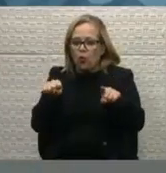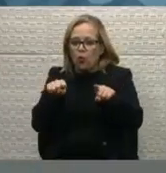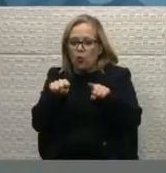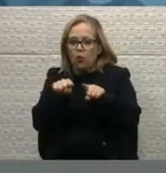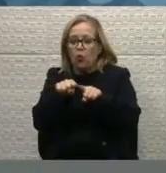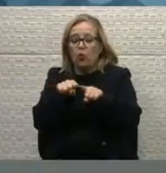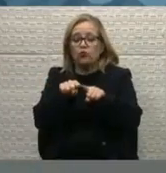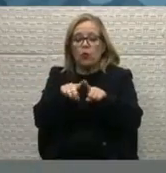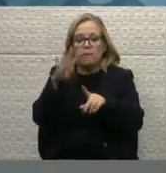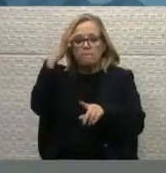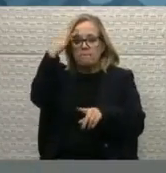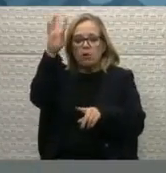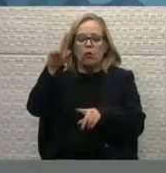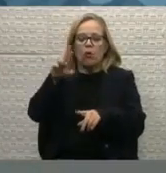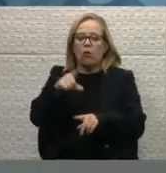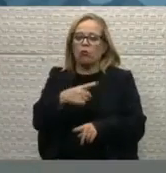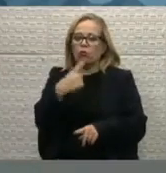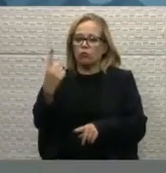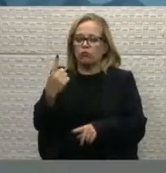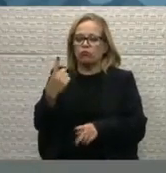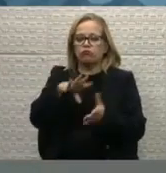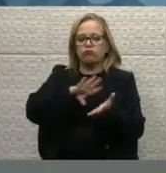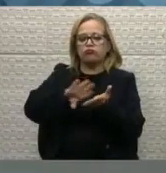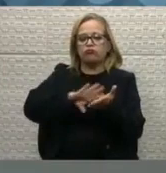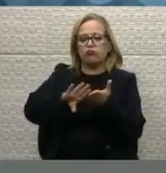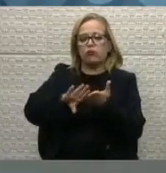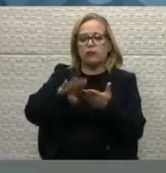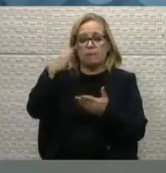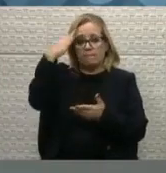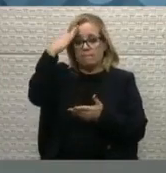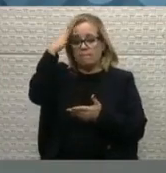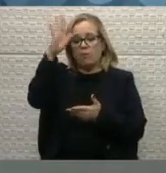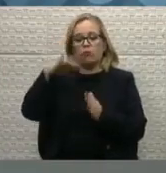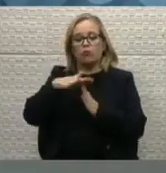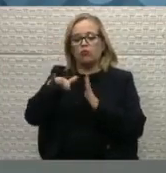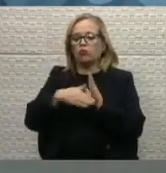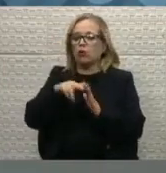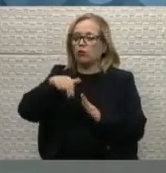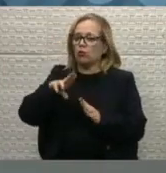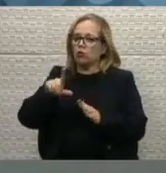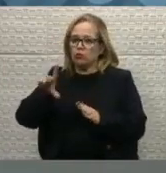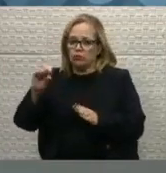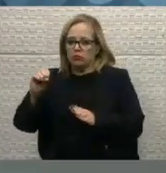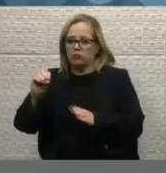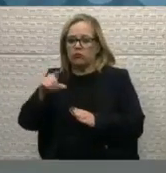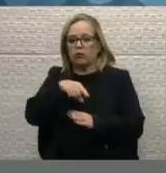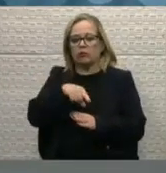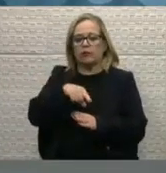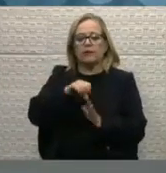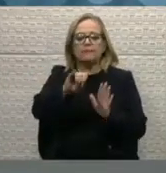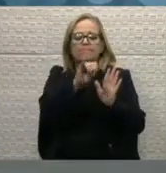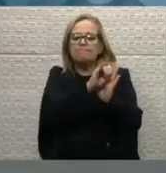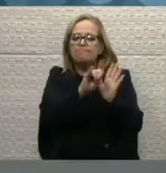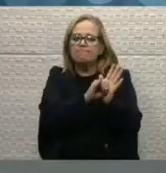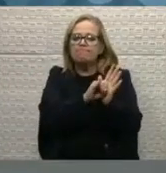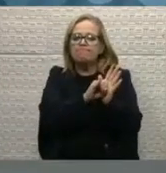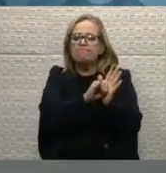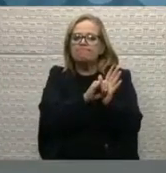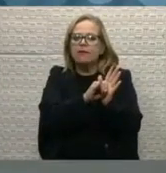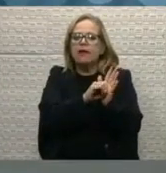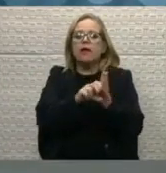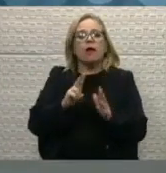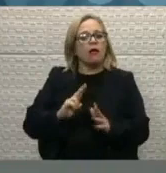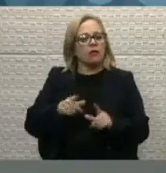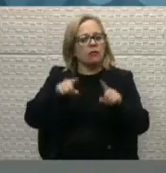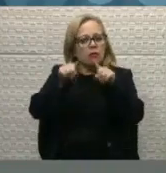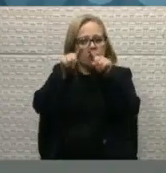diagonal principal são iguais a 1, fora da diagonal principal todos são nulos. A matriz identidade ela é sempre